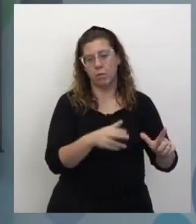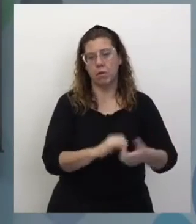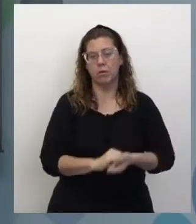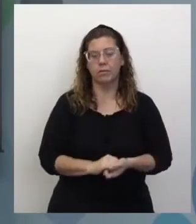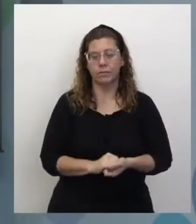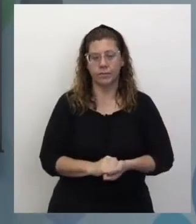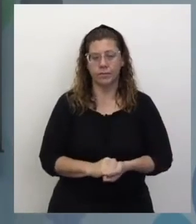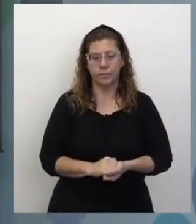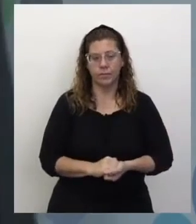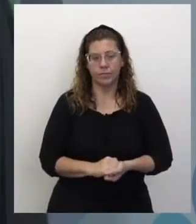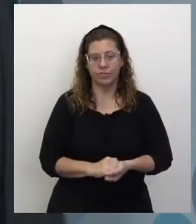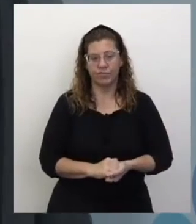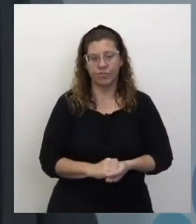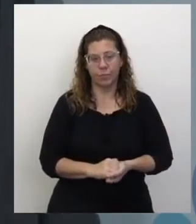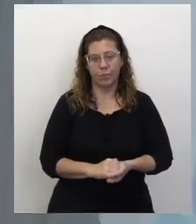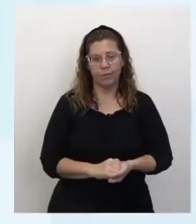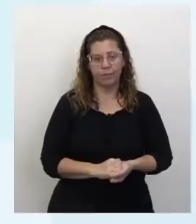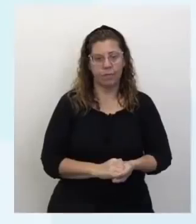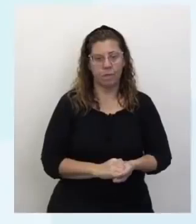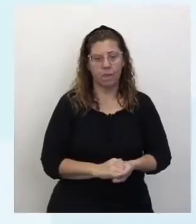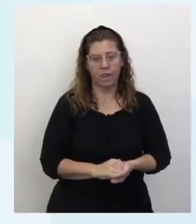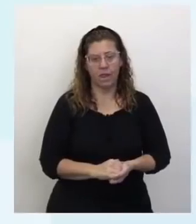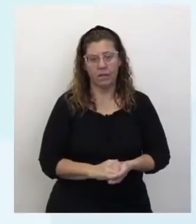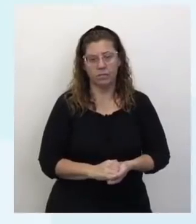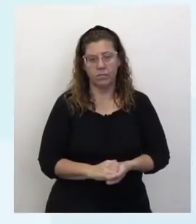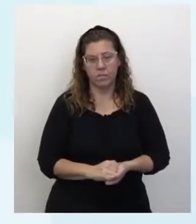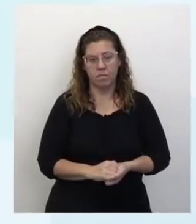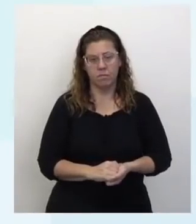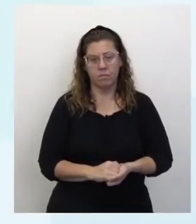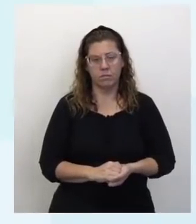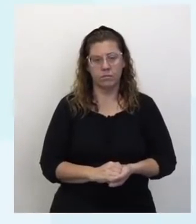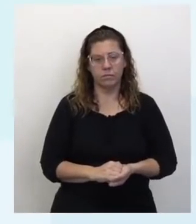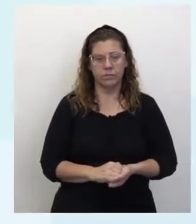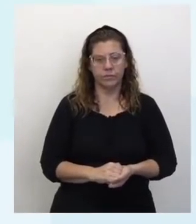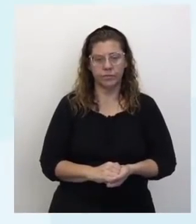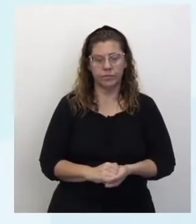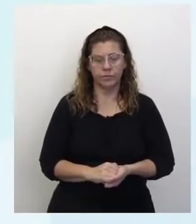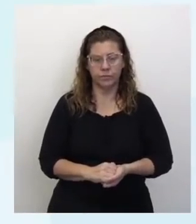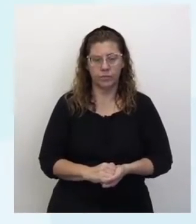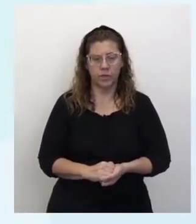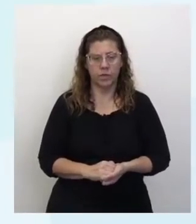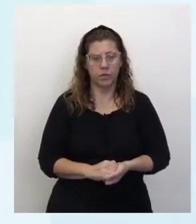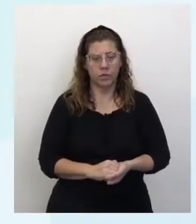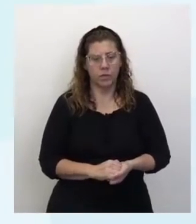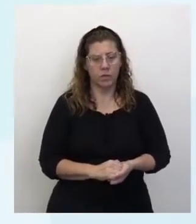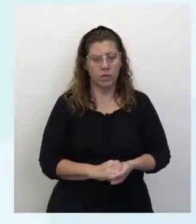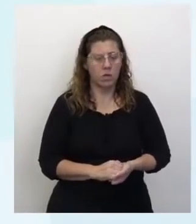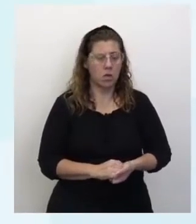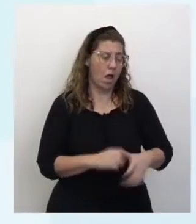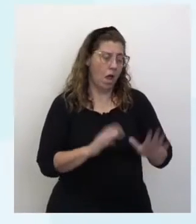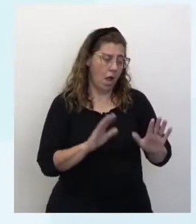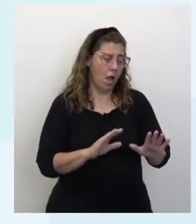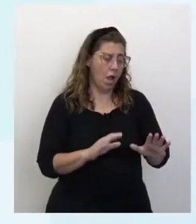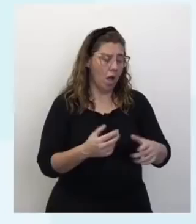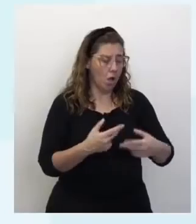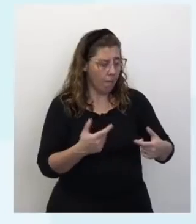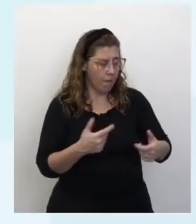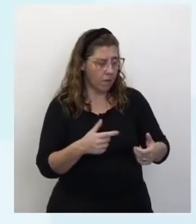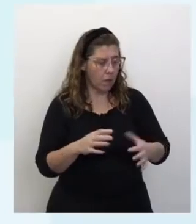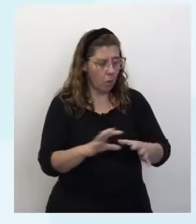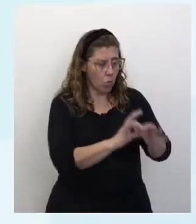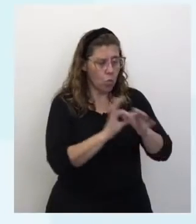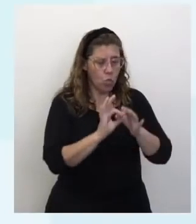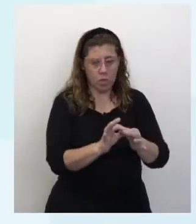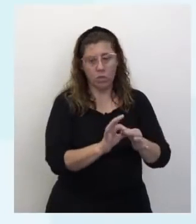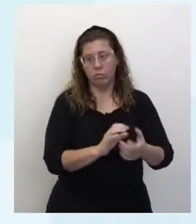verificação, tá? Vamos ver a próxima aqui, ó. The situation must be relatable. A situação ela tem que ser relacionável, né? Você tem que se relacionar com